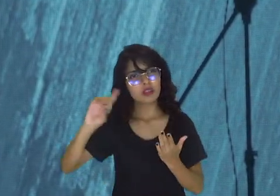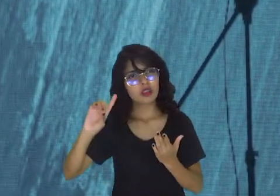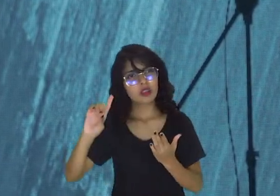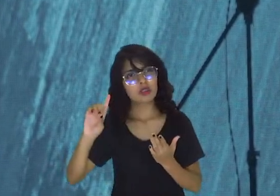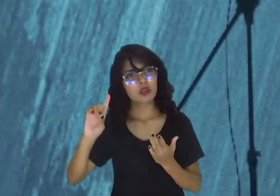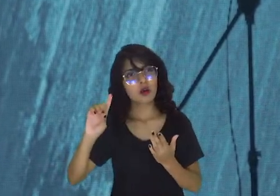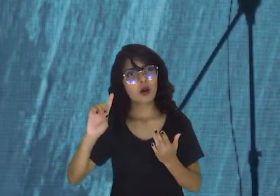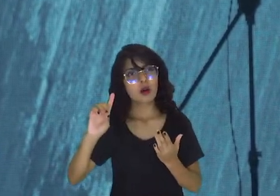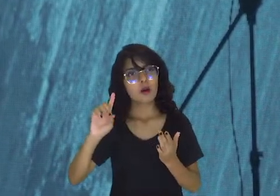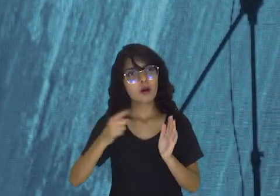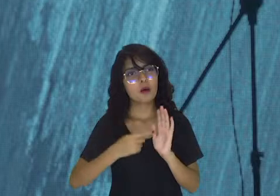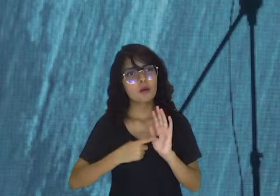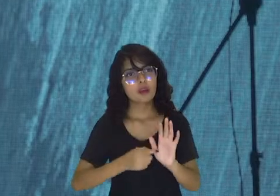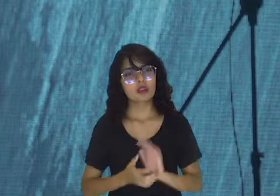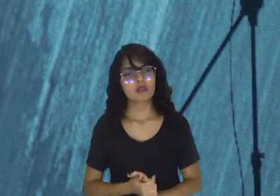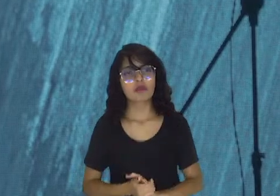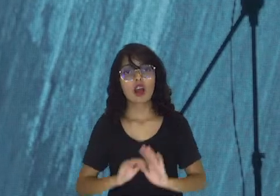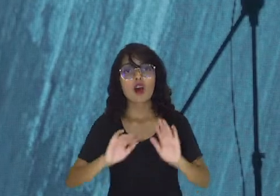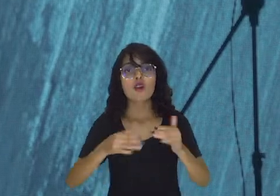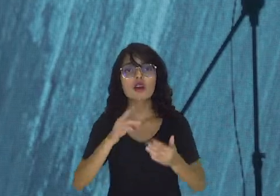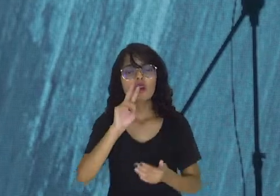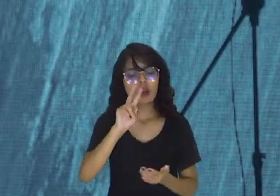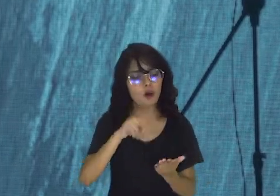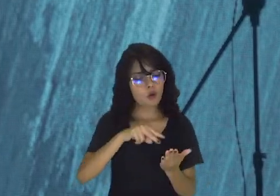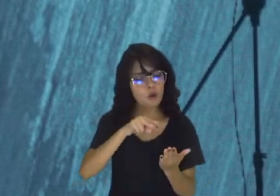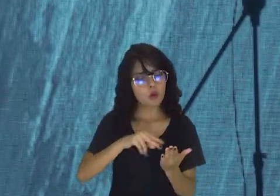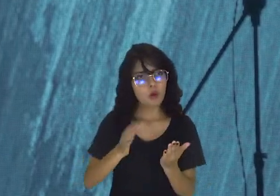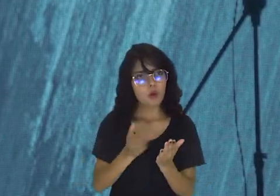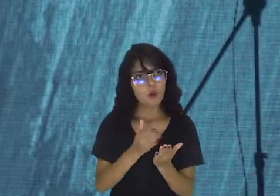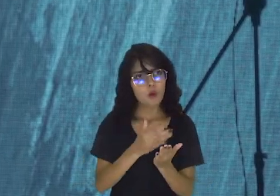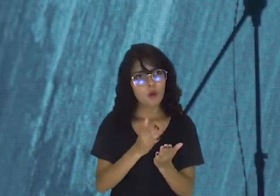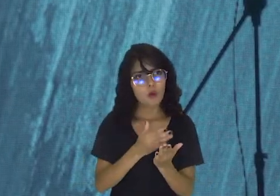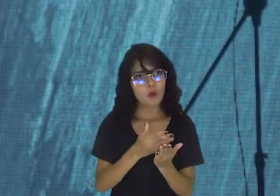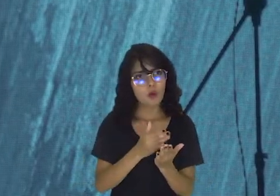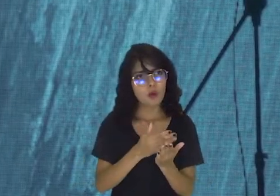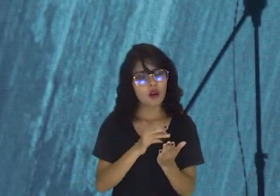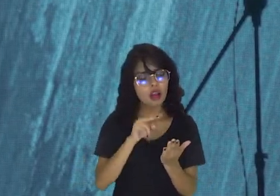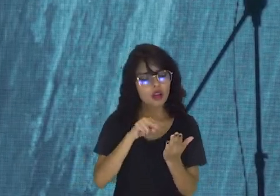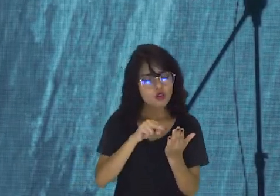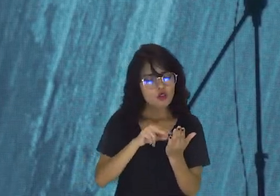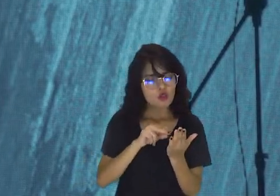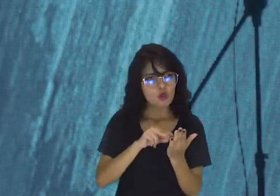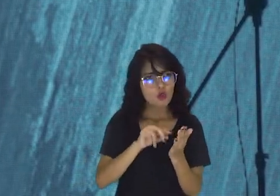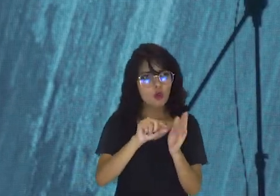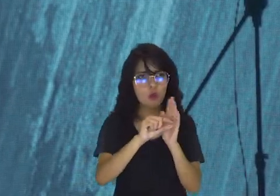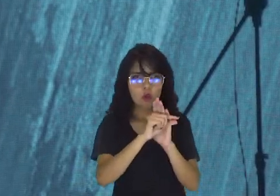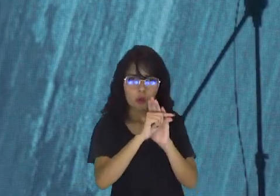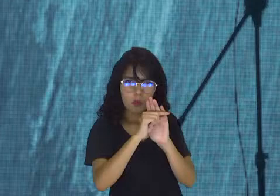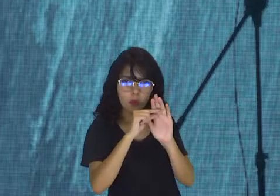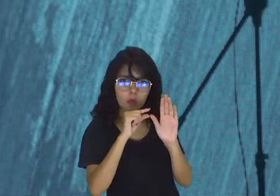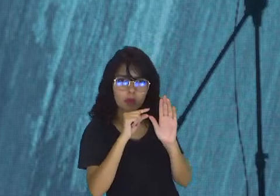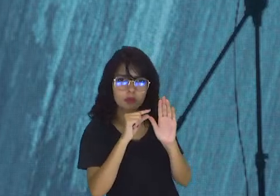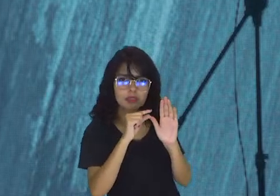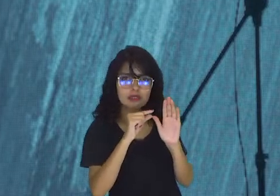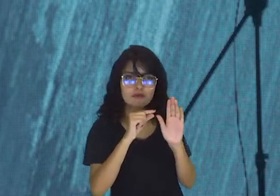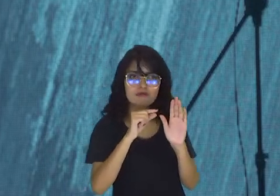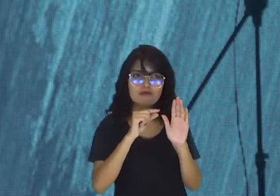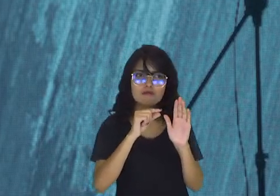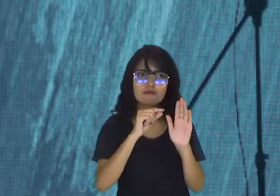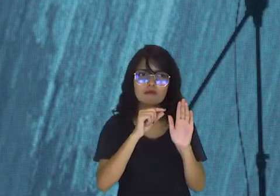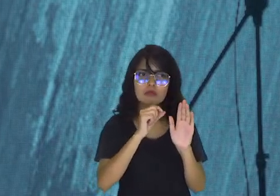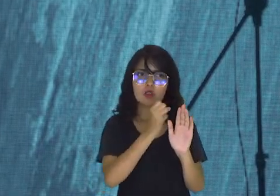registrados. Quando você ler o livro, você ver os números pequenos nos capítulos, quando você olhar o número,